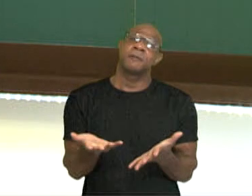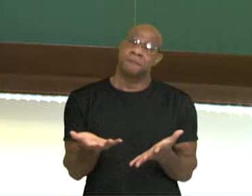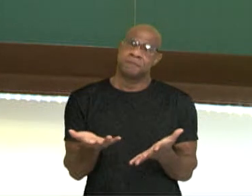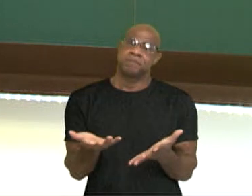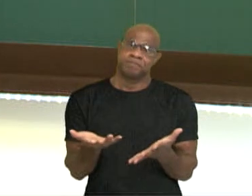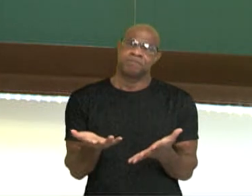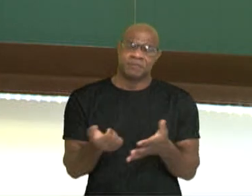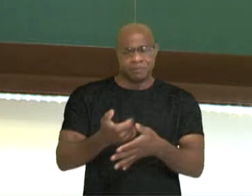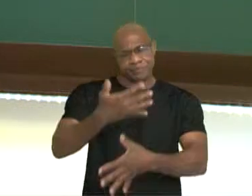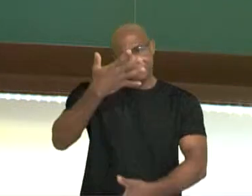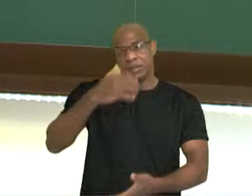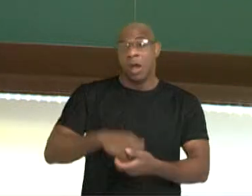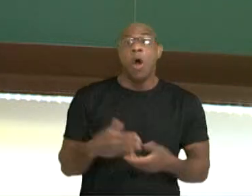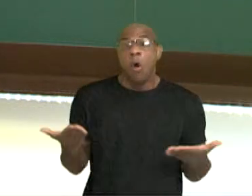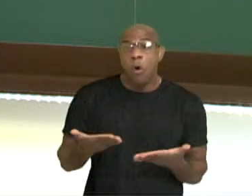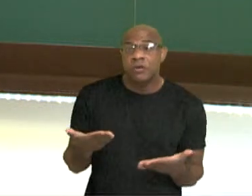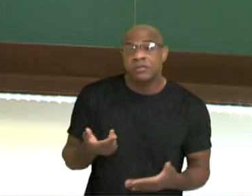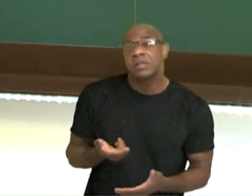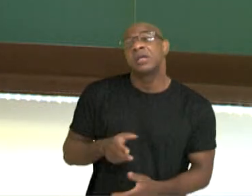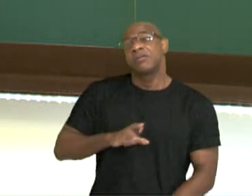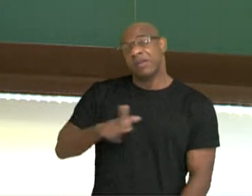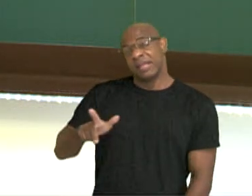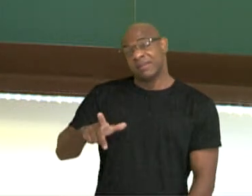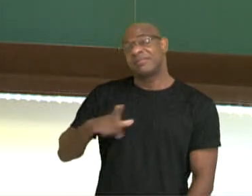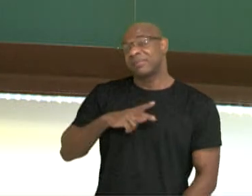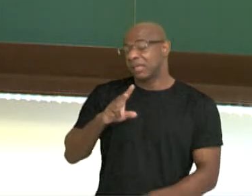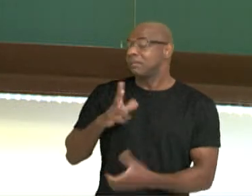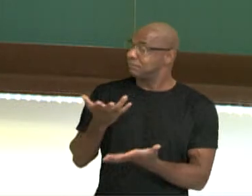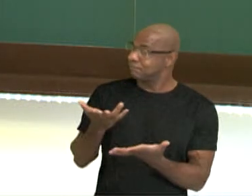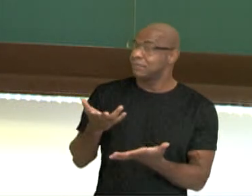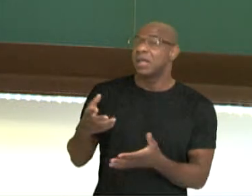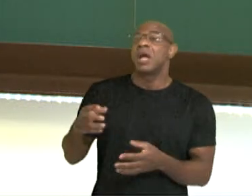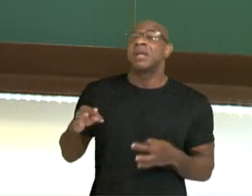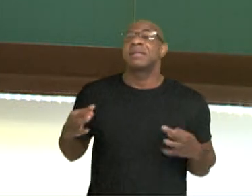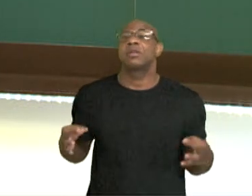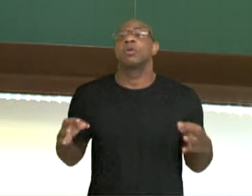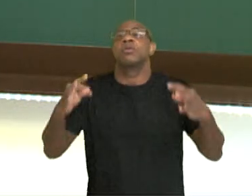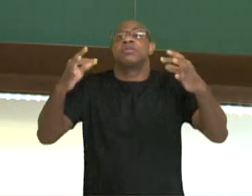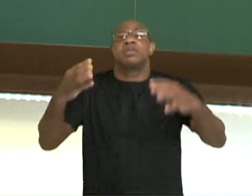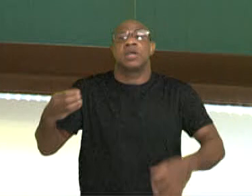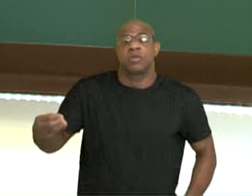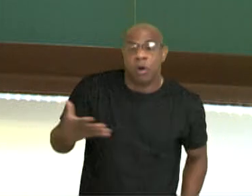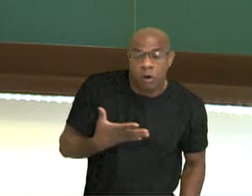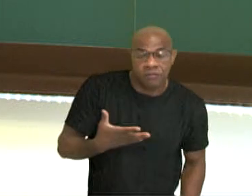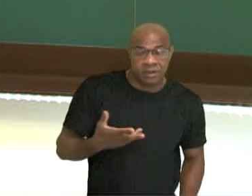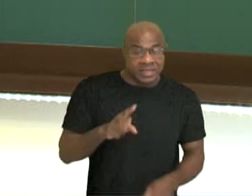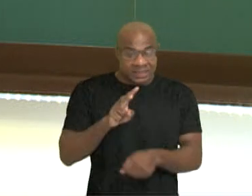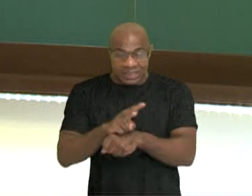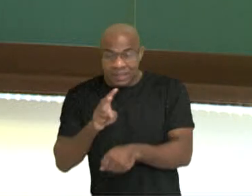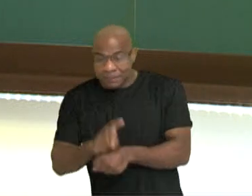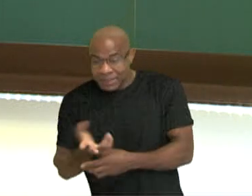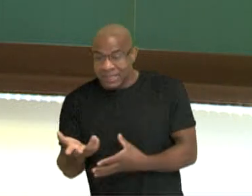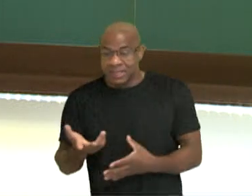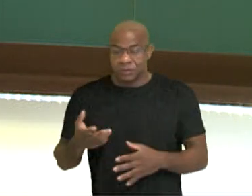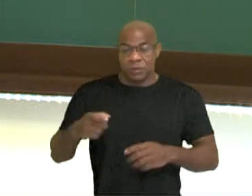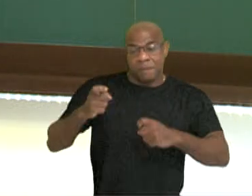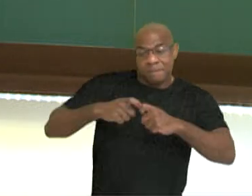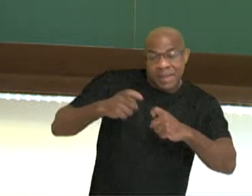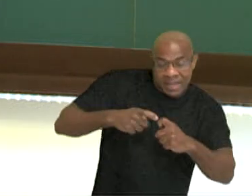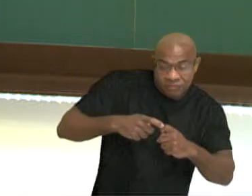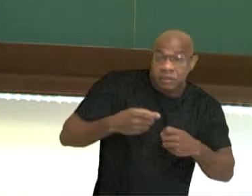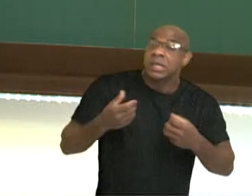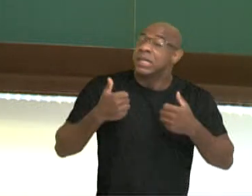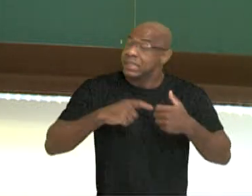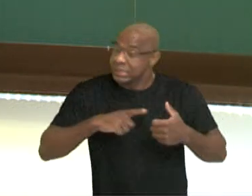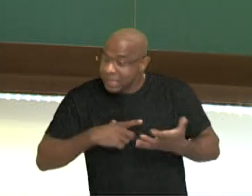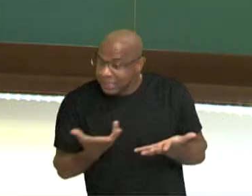nova tecnologia, né? Fica sabendo das novidades daquele tratamento. Então, vamos valorizar o